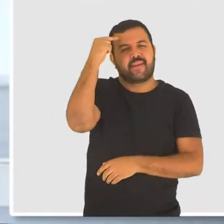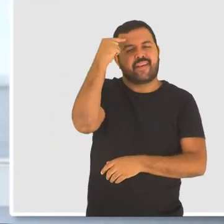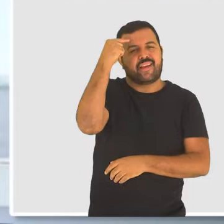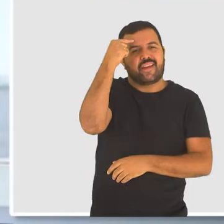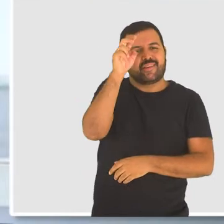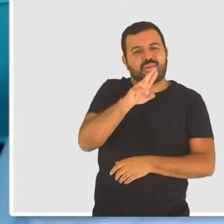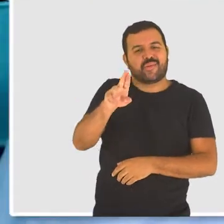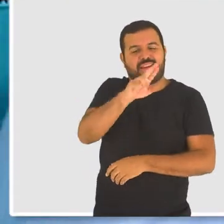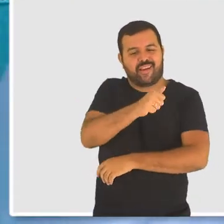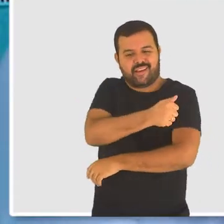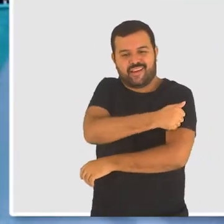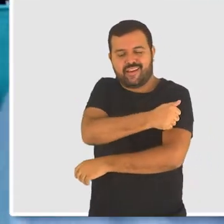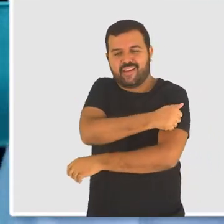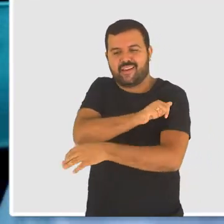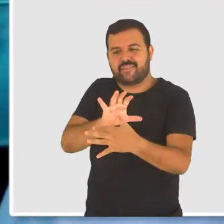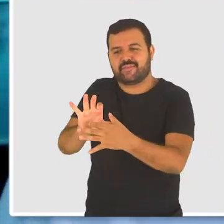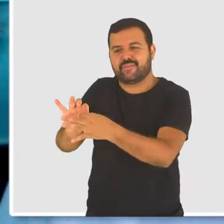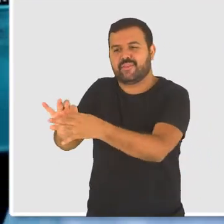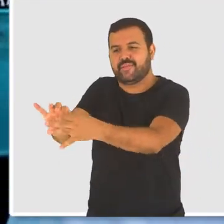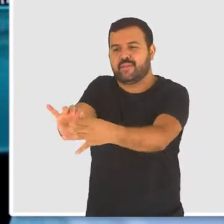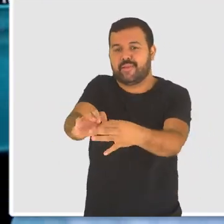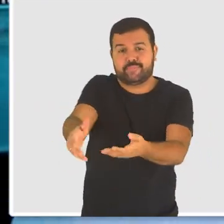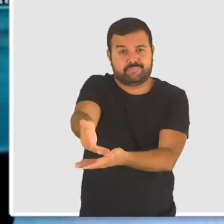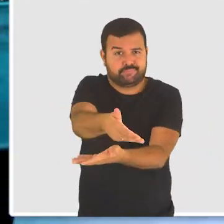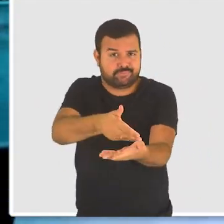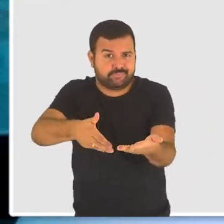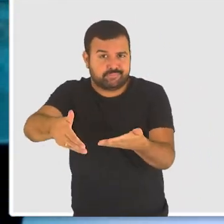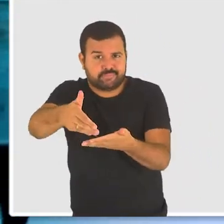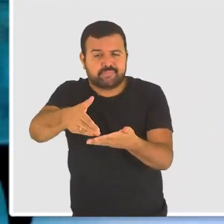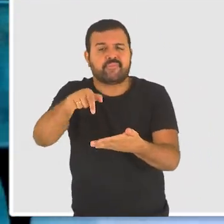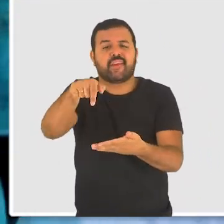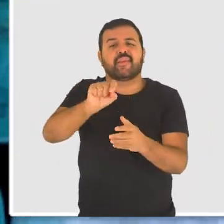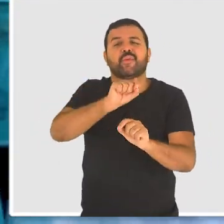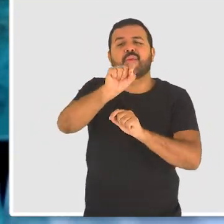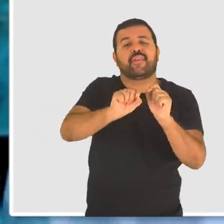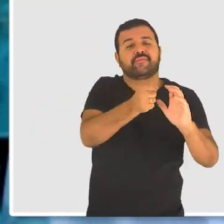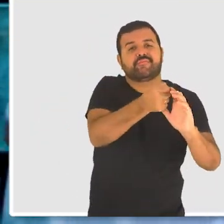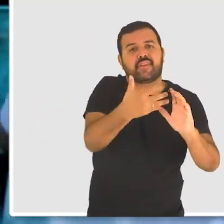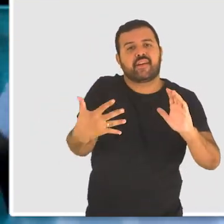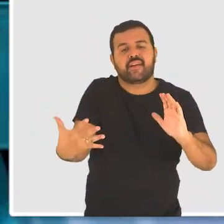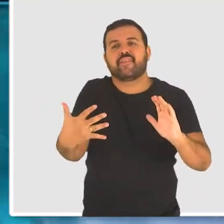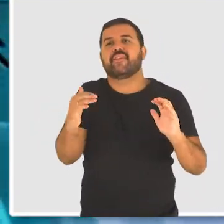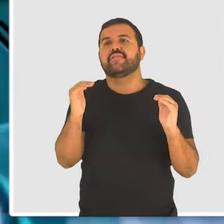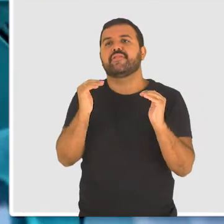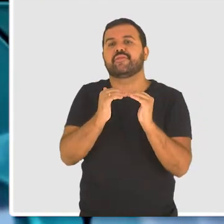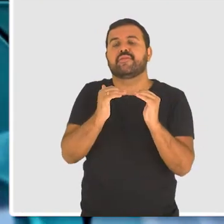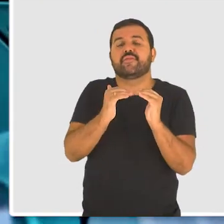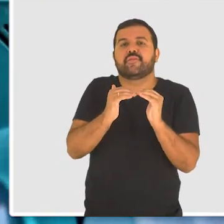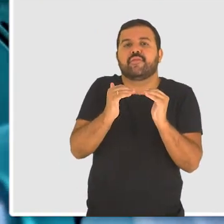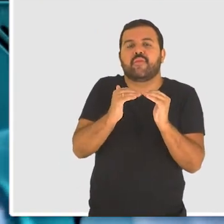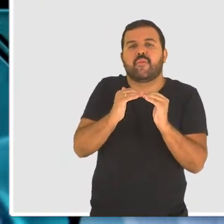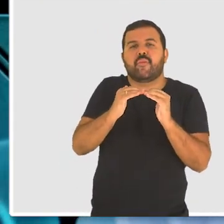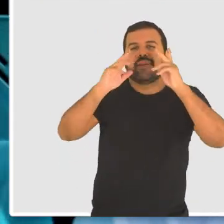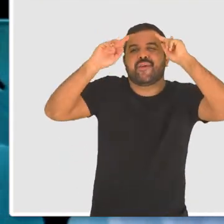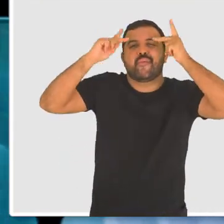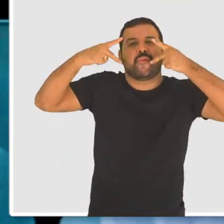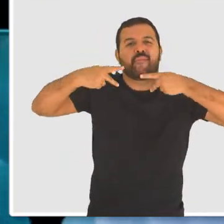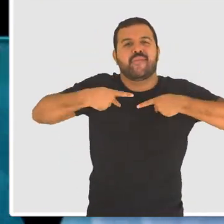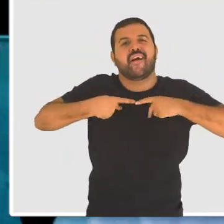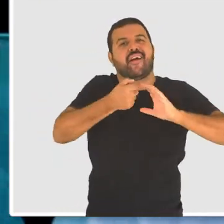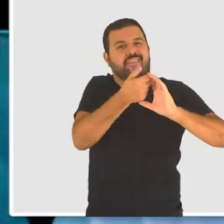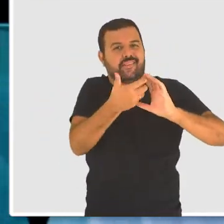aspectos ligados a questões mais humanas. Então, está havendo interação